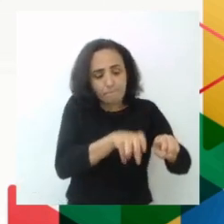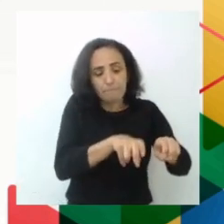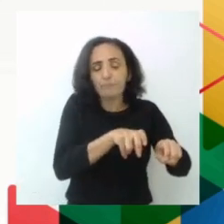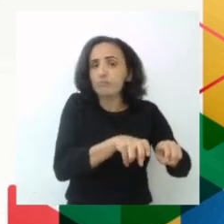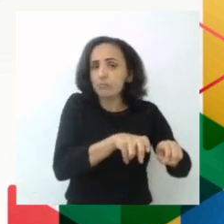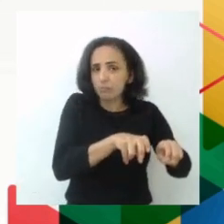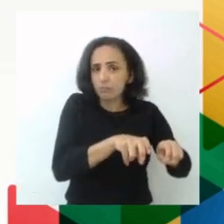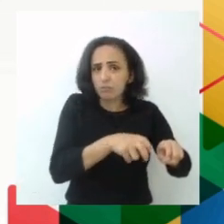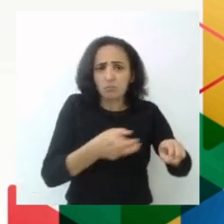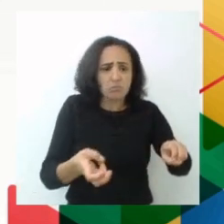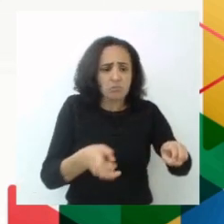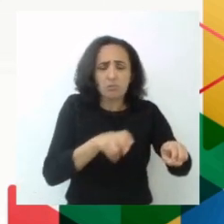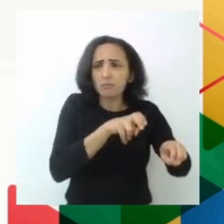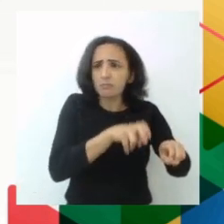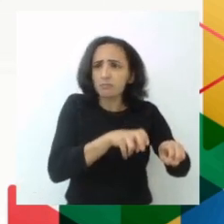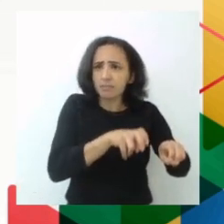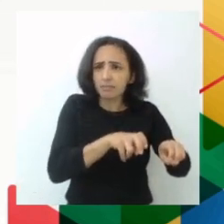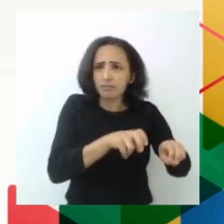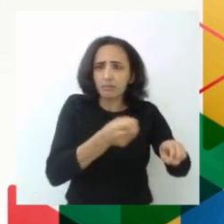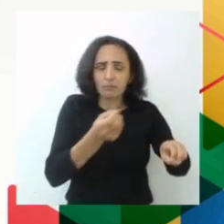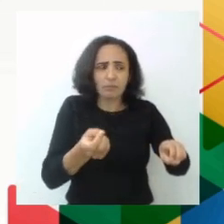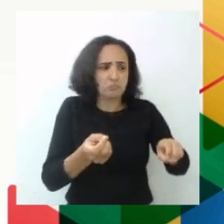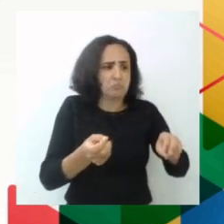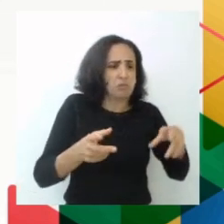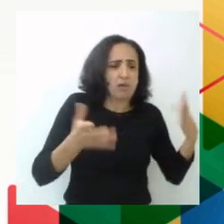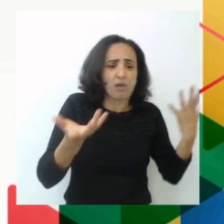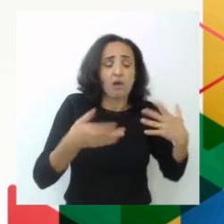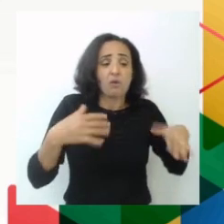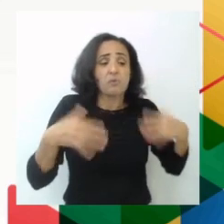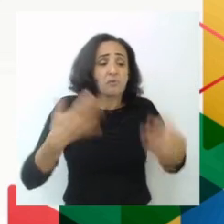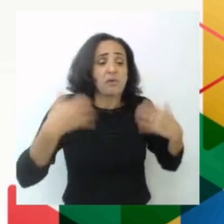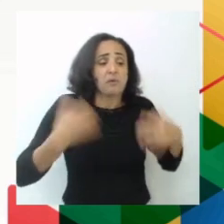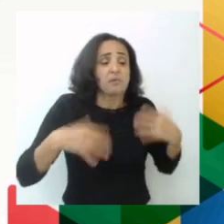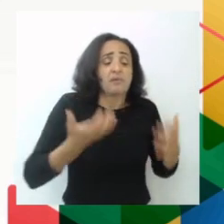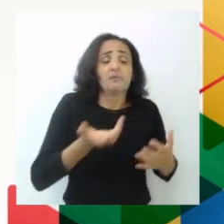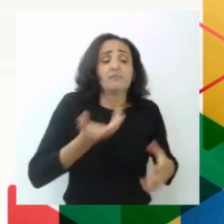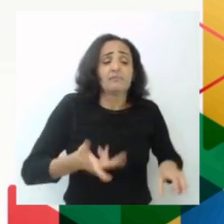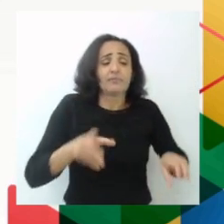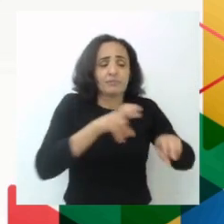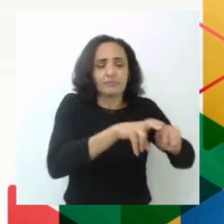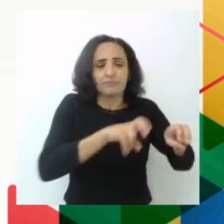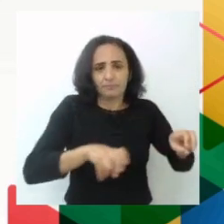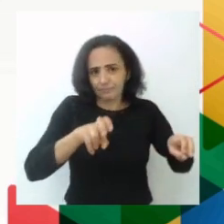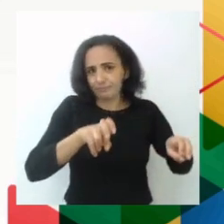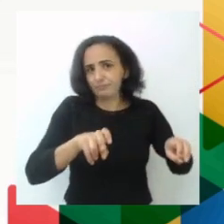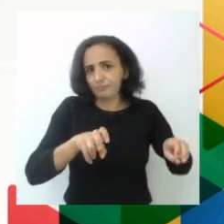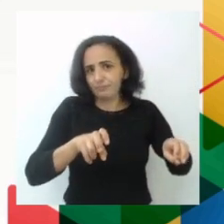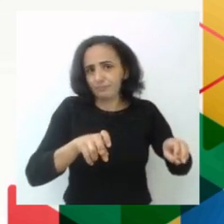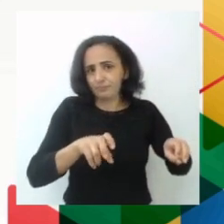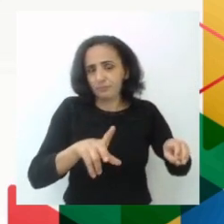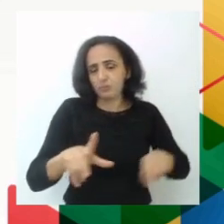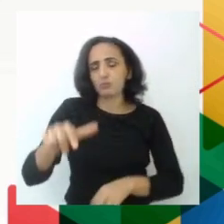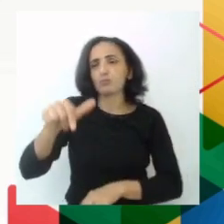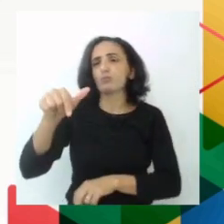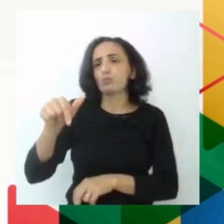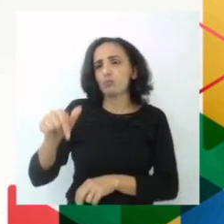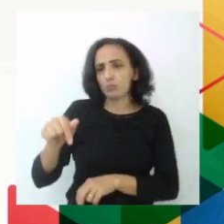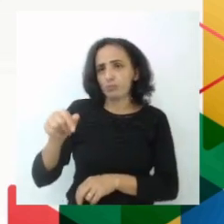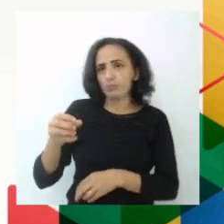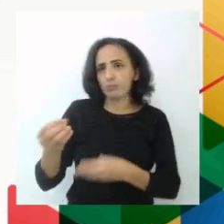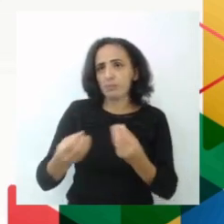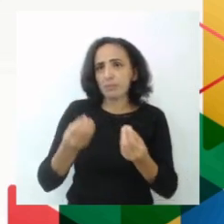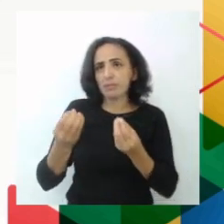tem mais 8 pessoas brigando para sentar nelas. Restam quantas agora? 7. A